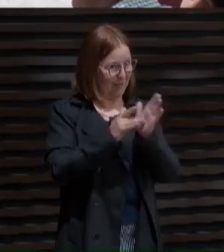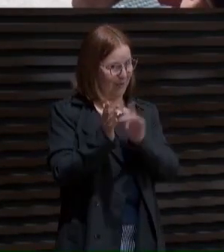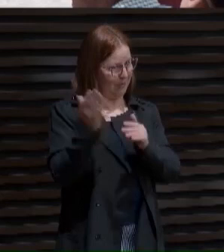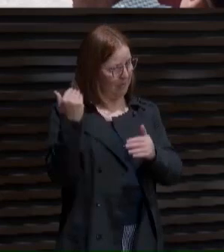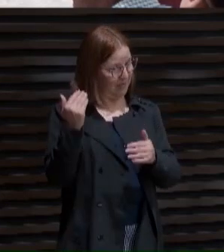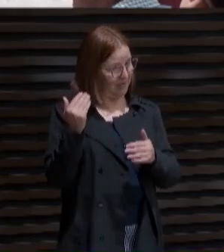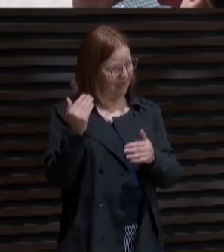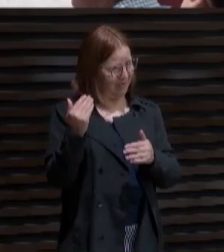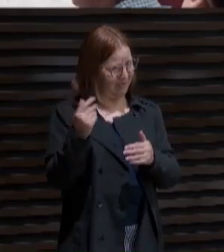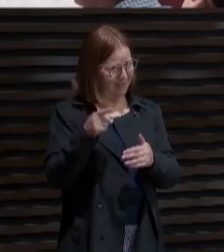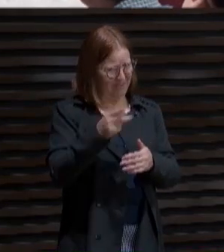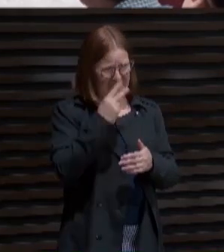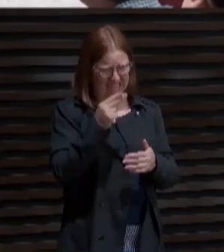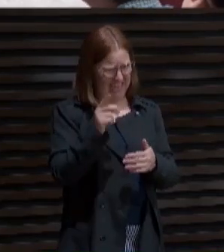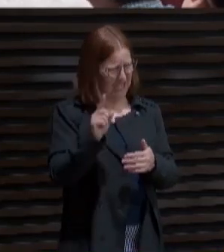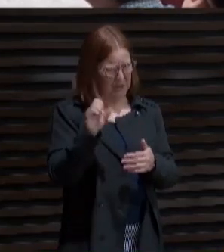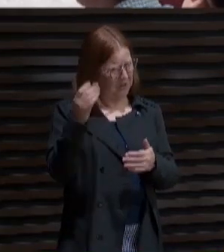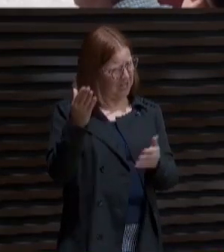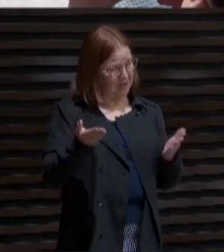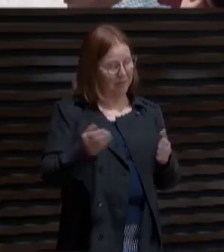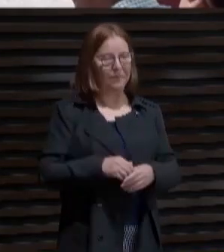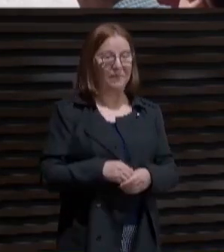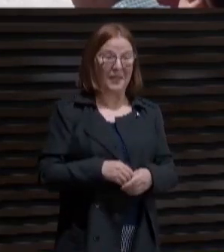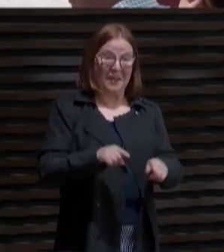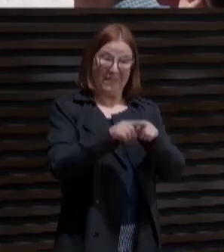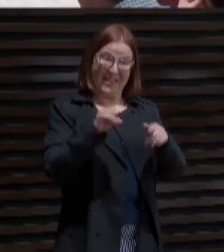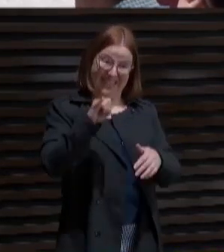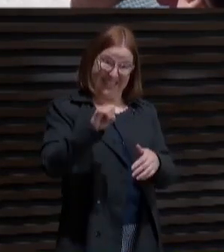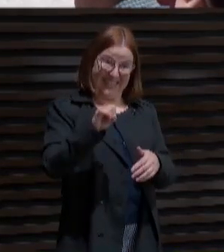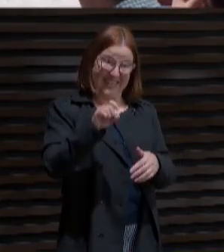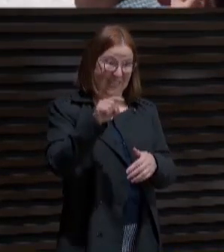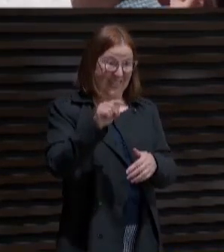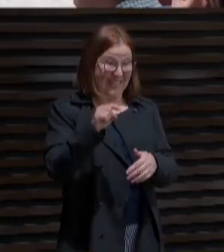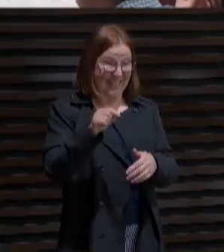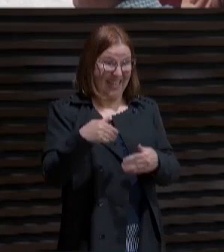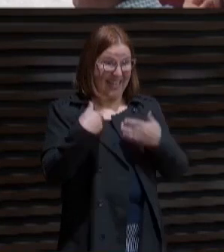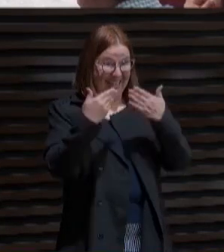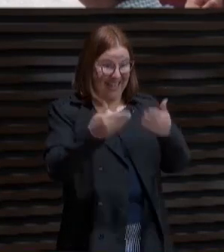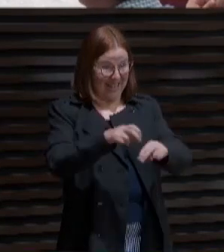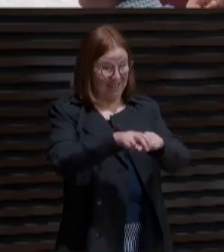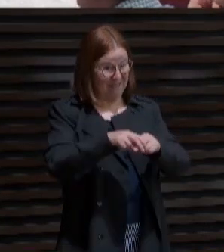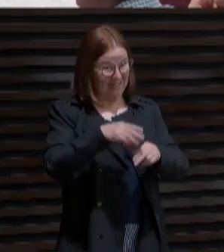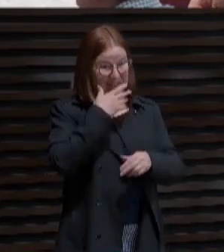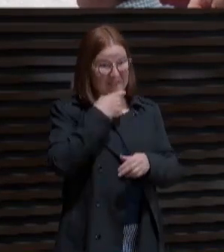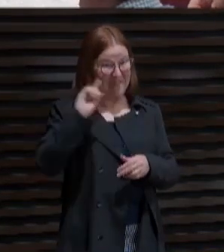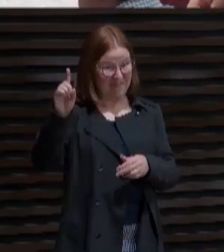Mas se você foi dado pelo Pai a Jesus, não tem como voltar